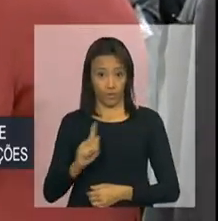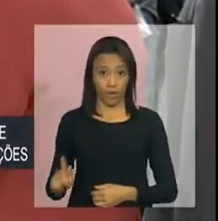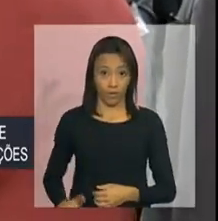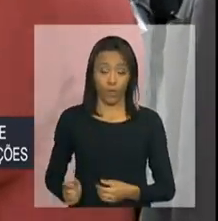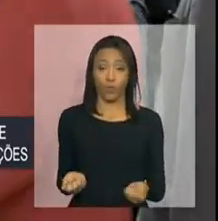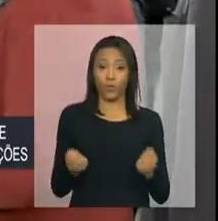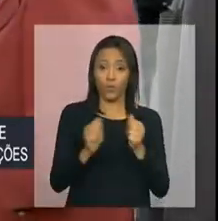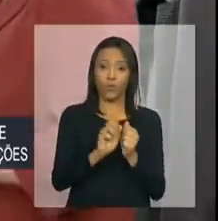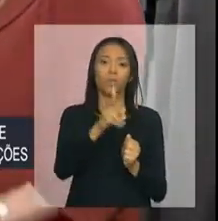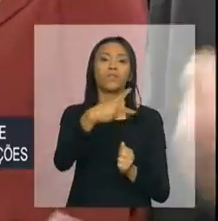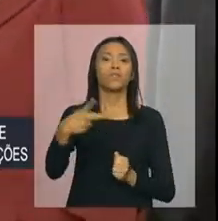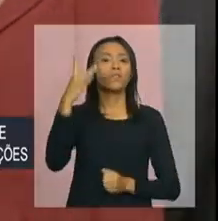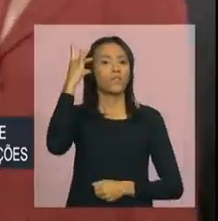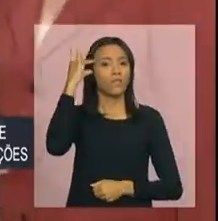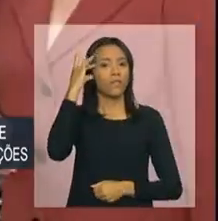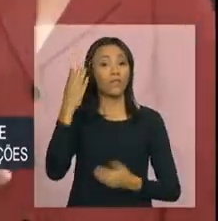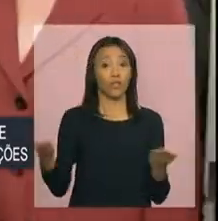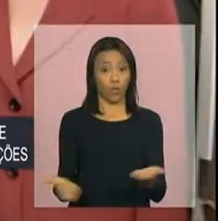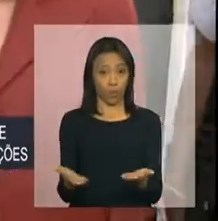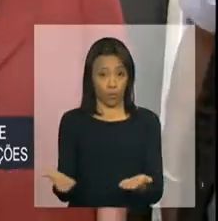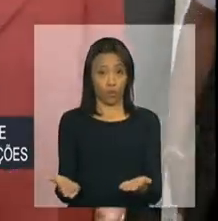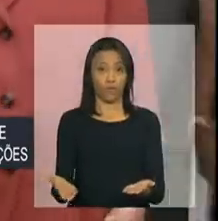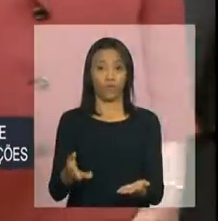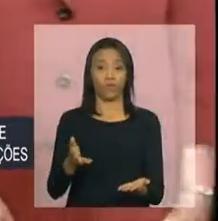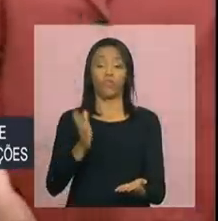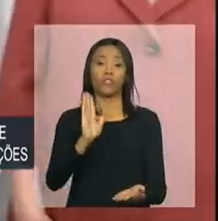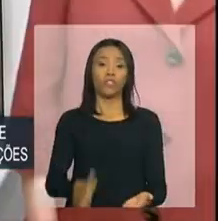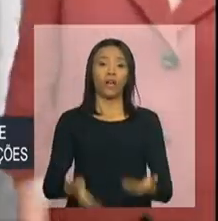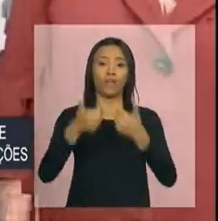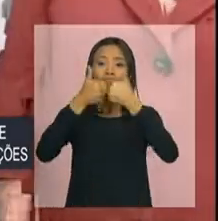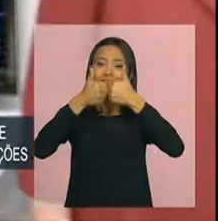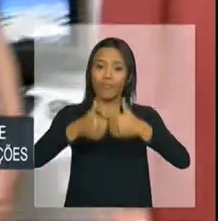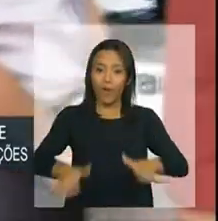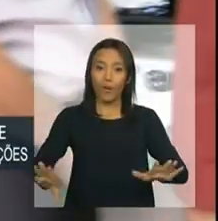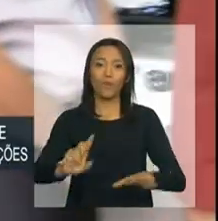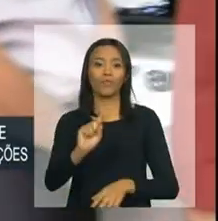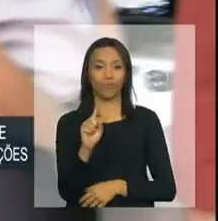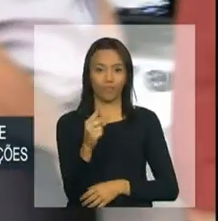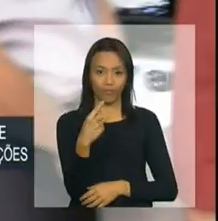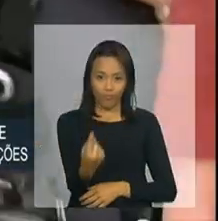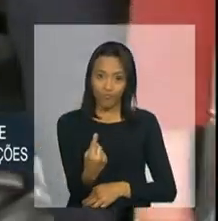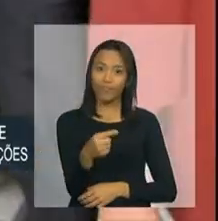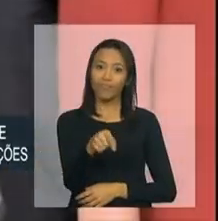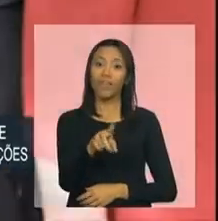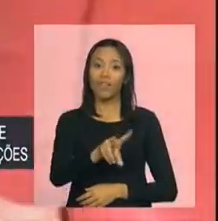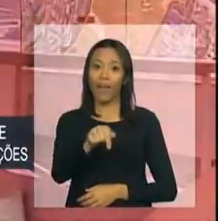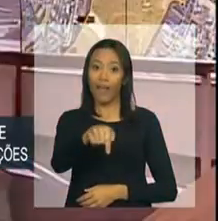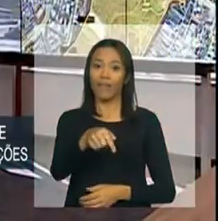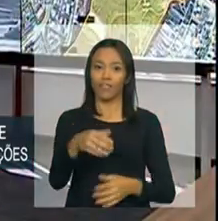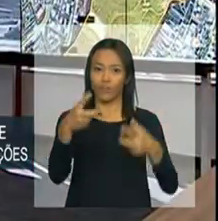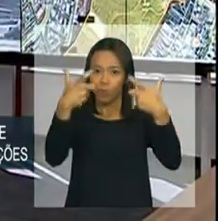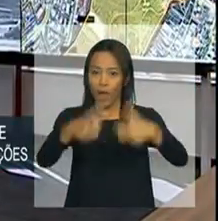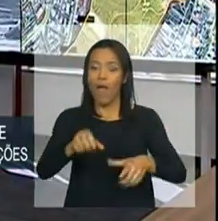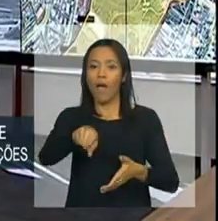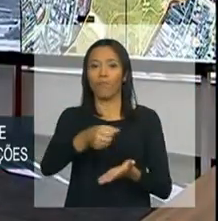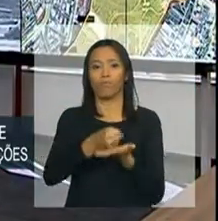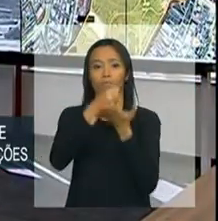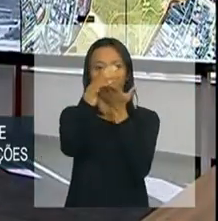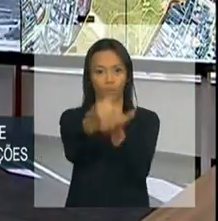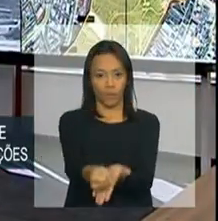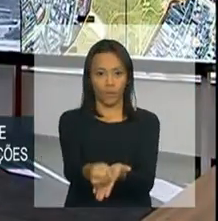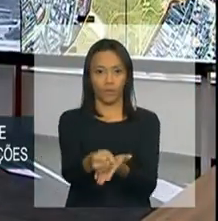com a presidenta Dilma rusf que está inaugurando uma das unidades que vai servir de apoio à Copa das Confederações